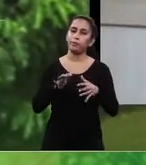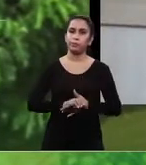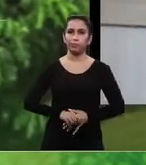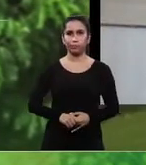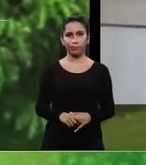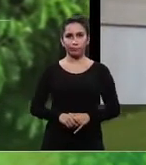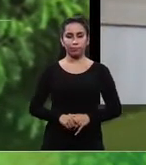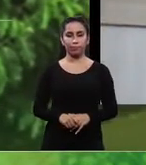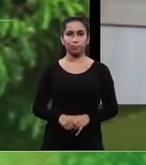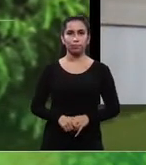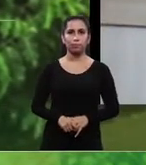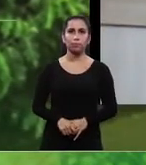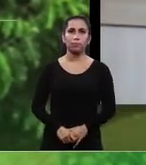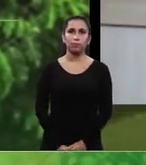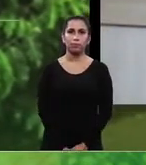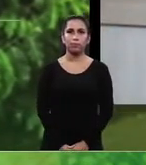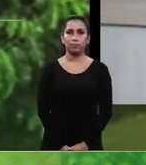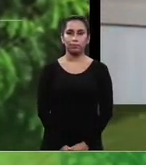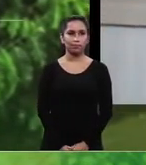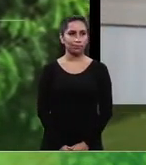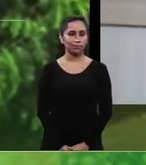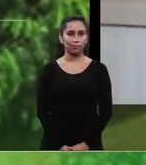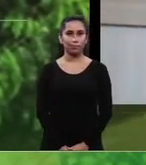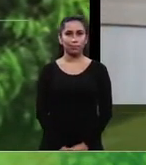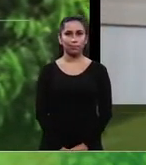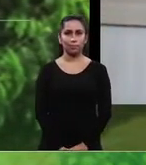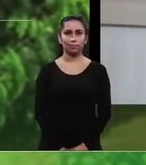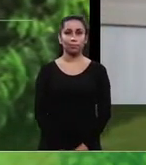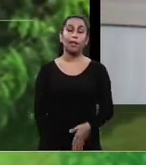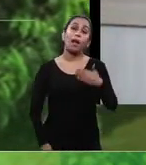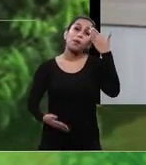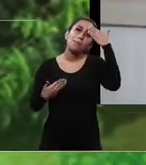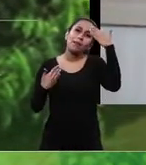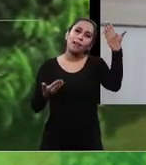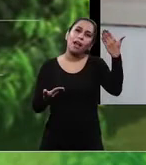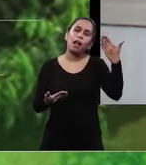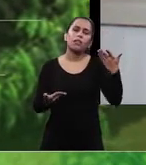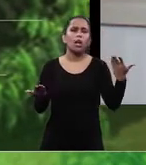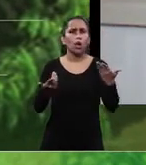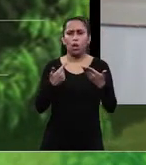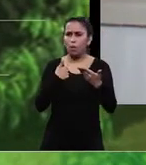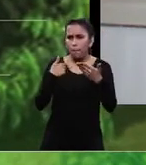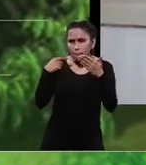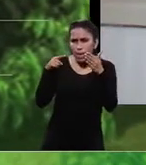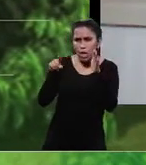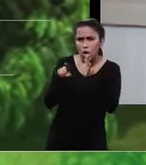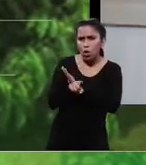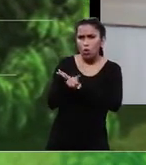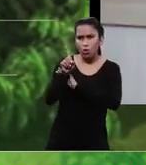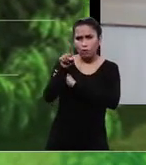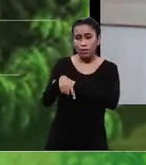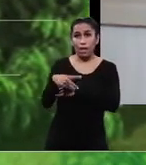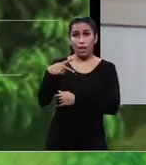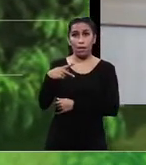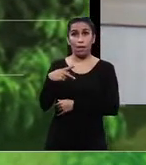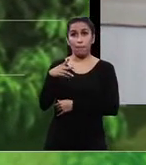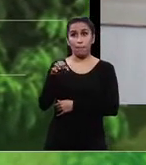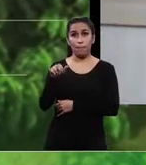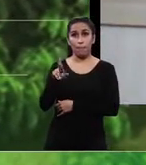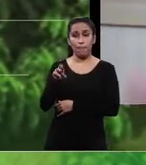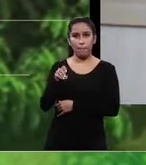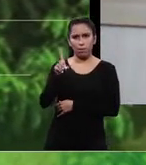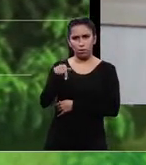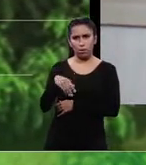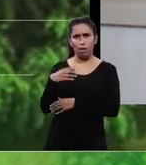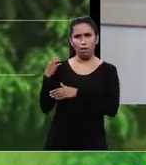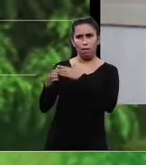Obrigado, Nelson. Pedro, agora eu pergunto para você como empresário e atuante aqui. Qual é